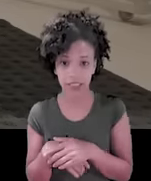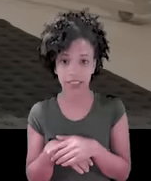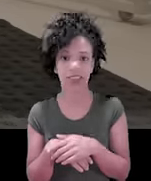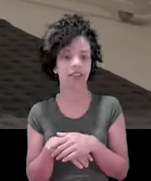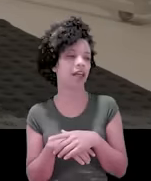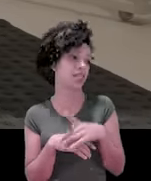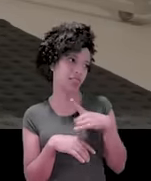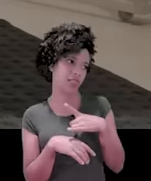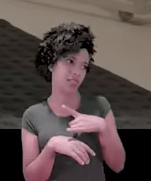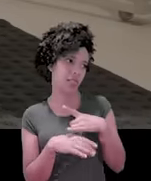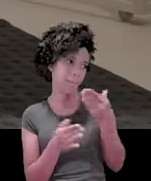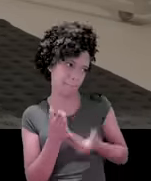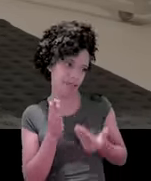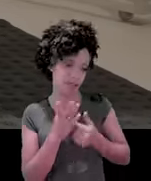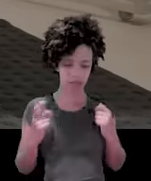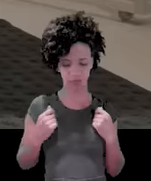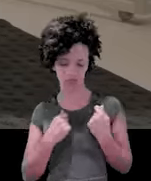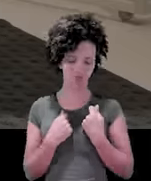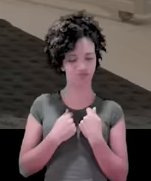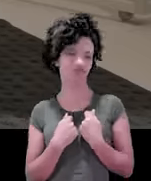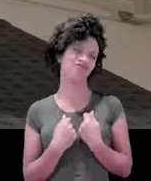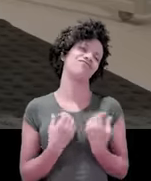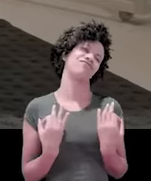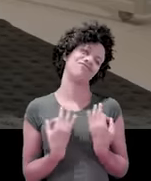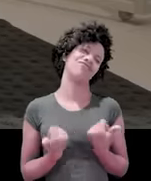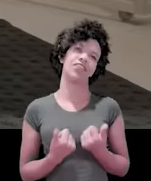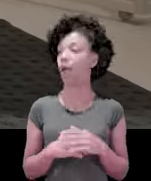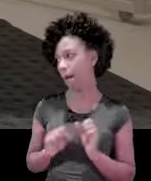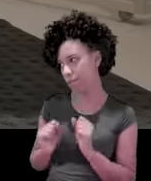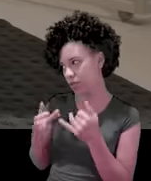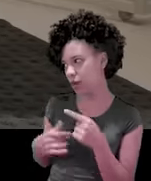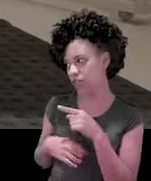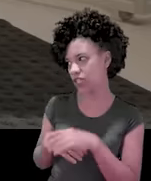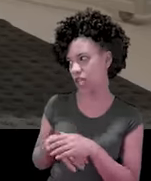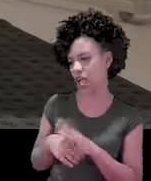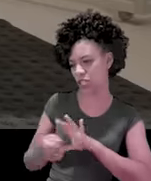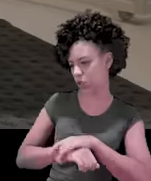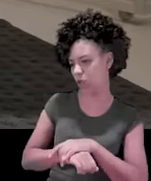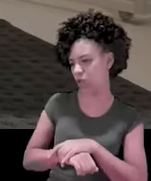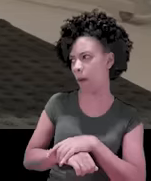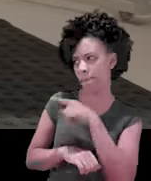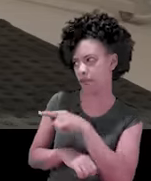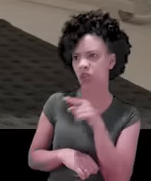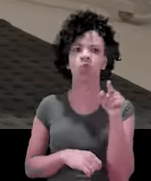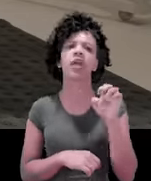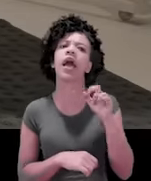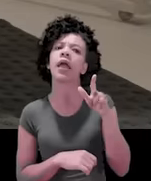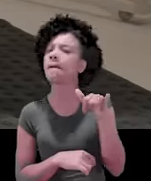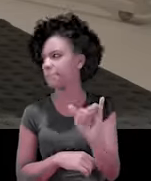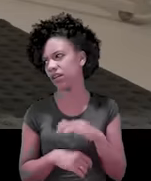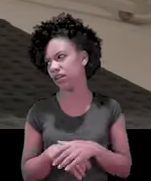e perdeu um pouco mais de peso se arrumar mas eu vou não posso falar você é muito mais seguro para mim do que a Emily